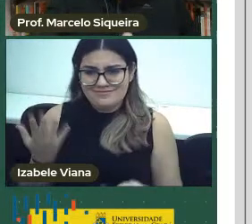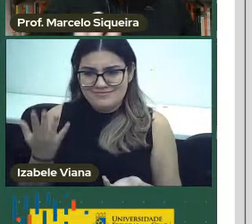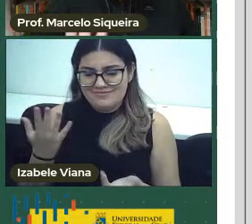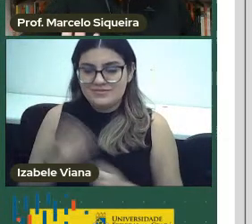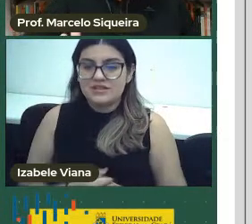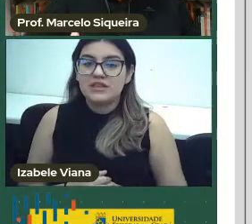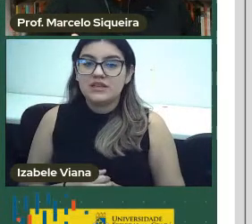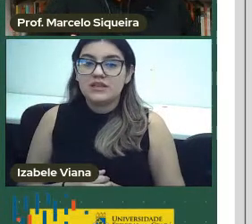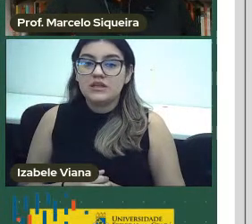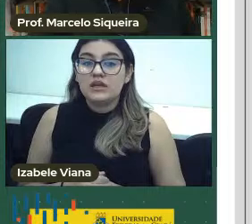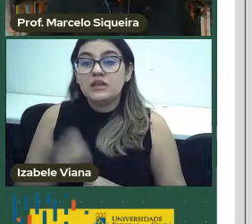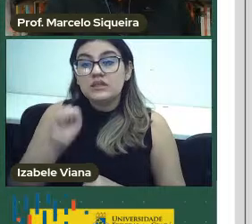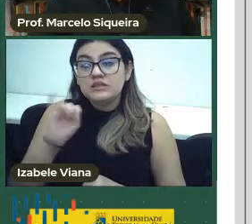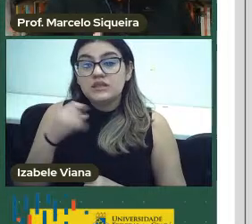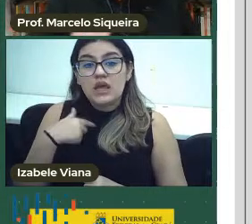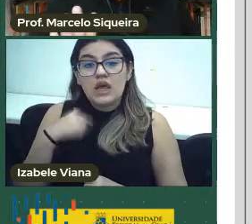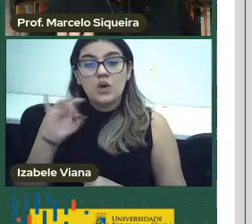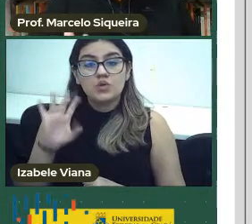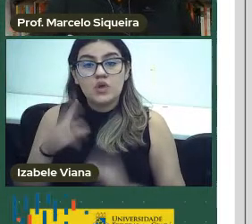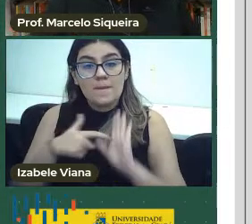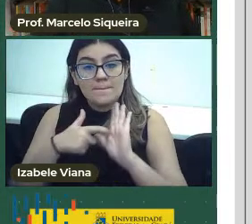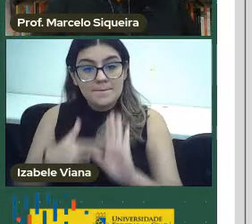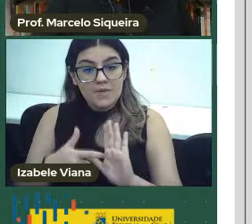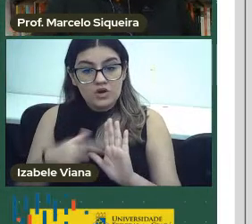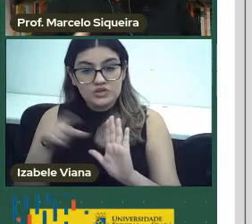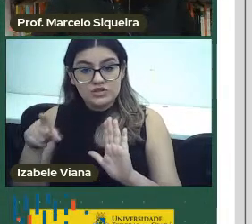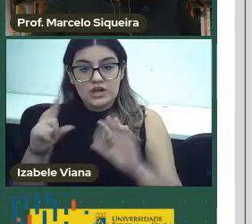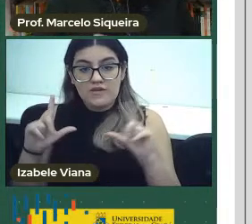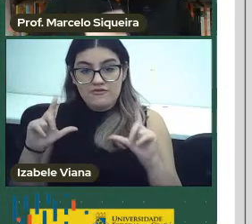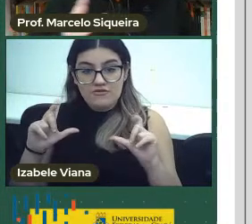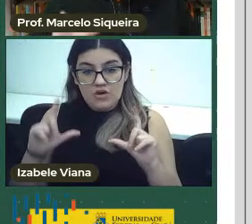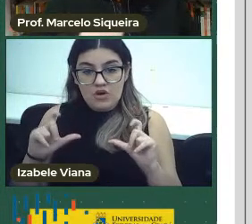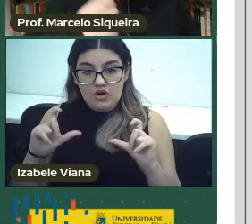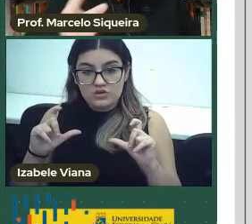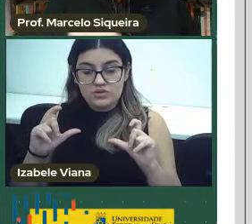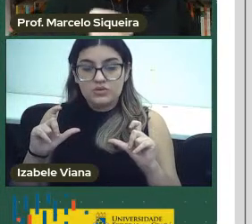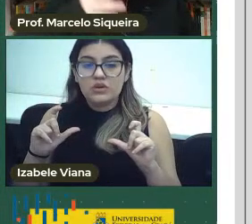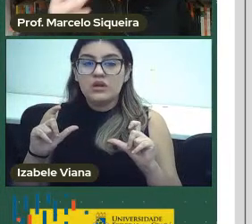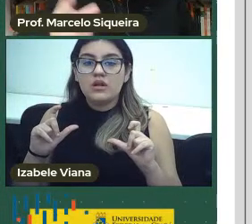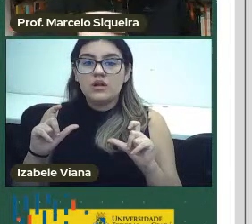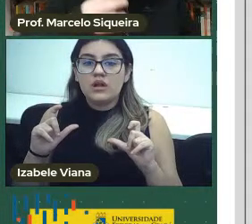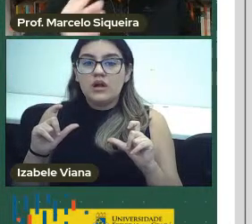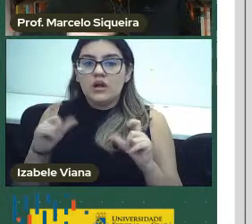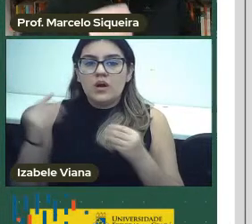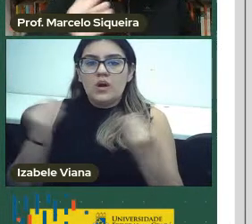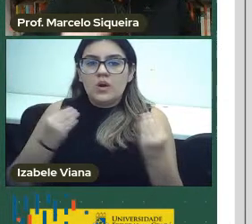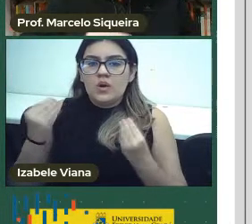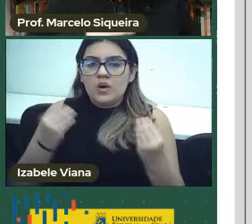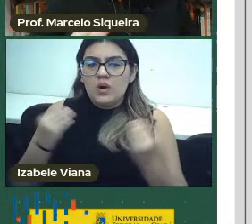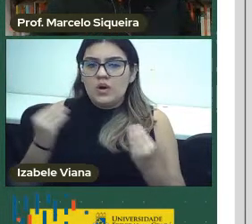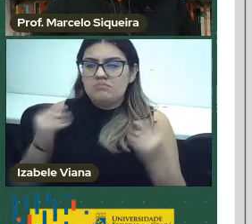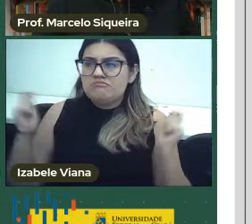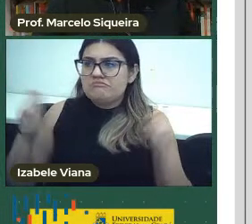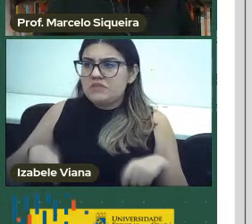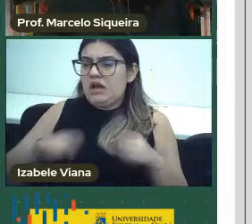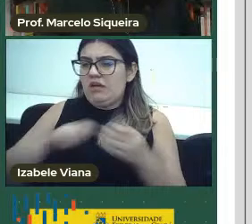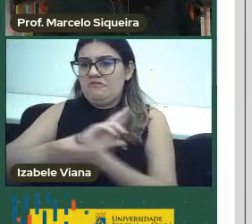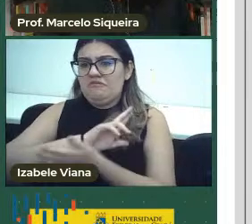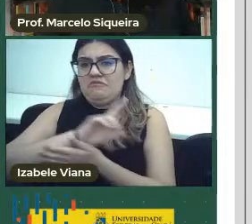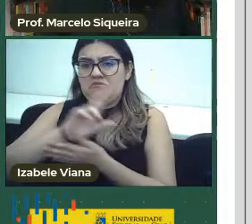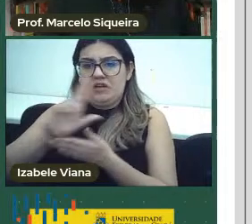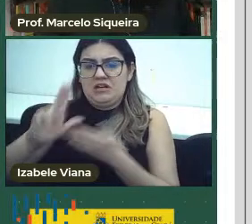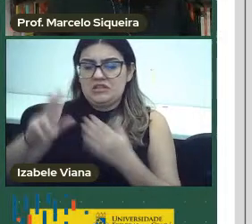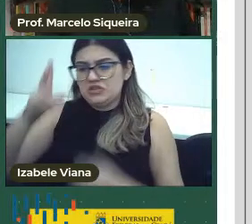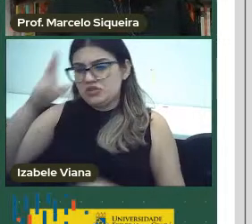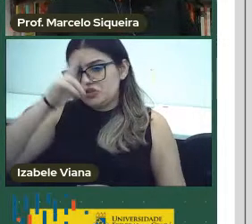Se eu simplesmente mostrasse essa foto aqui, né, as pessoas iriam poder traçar inúmeras possibilidades, histórias,